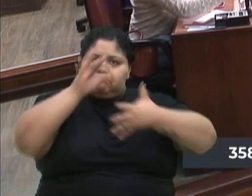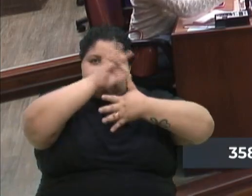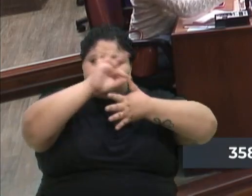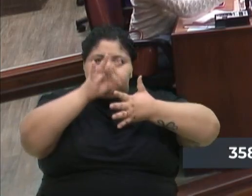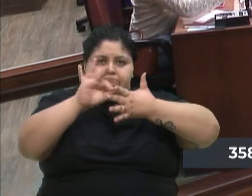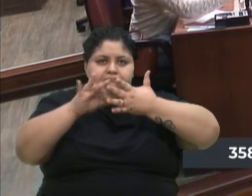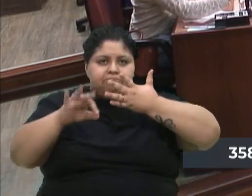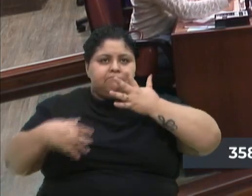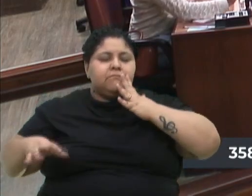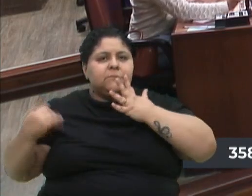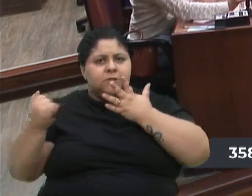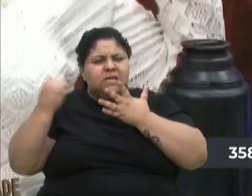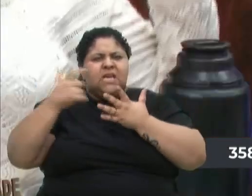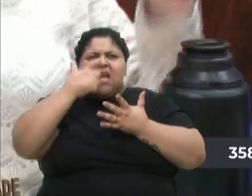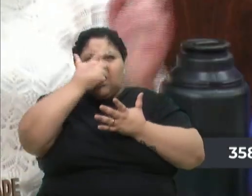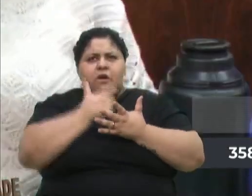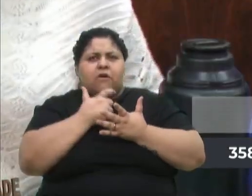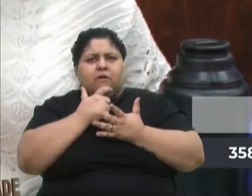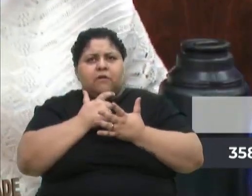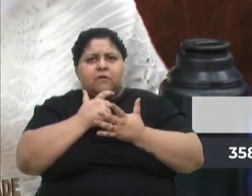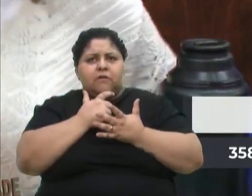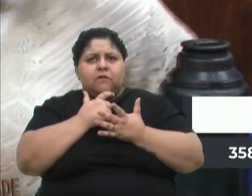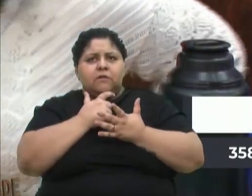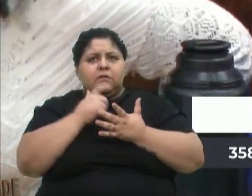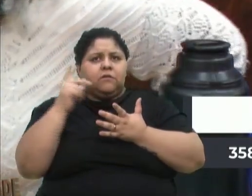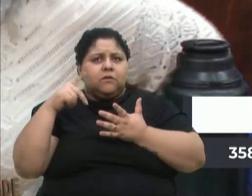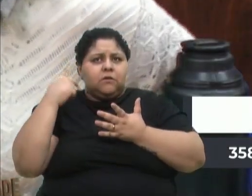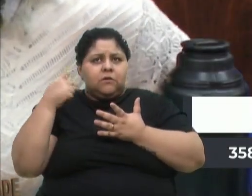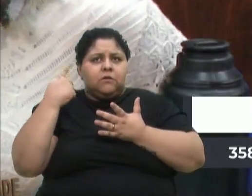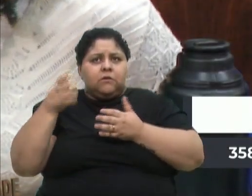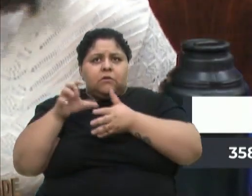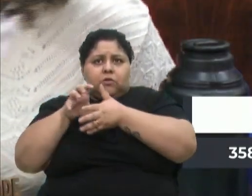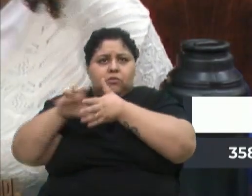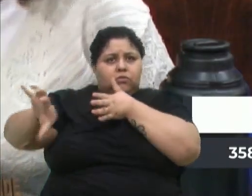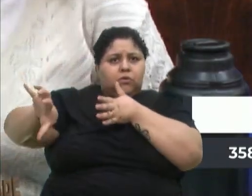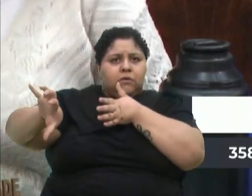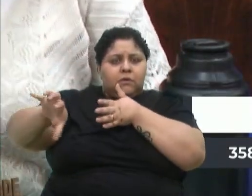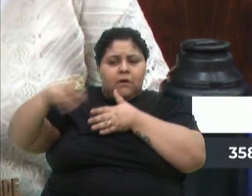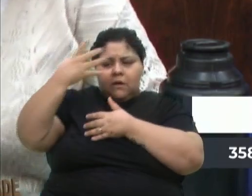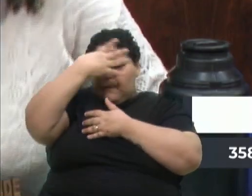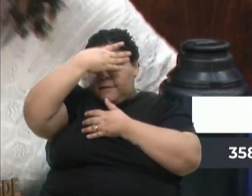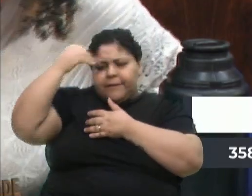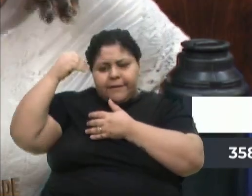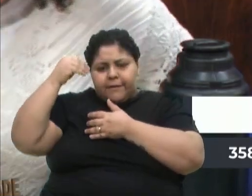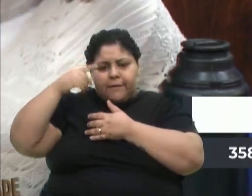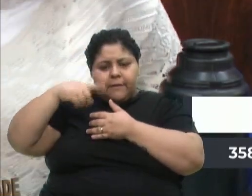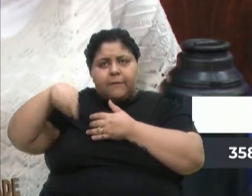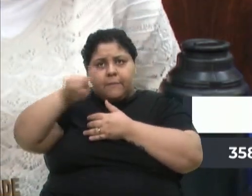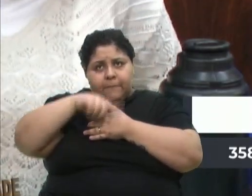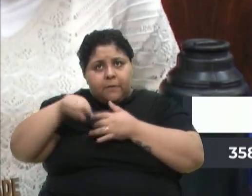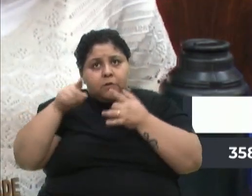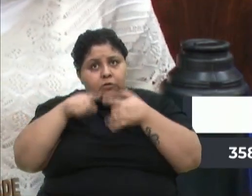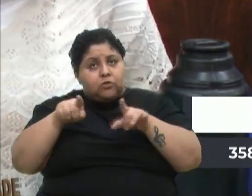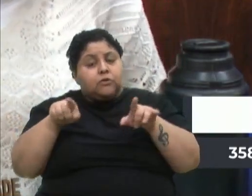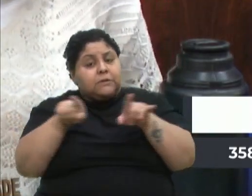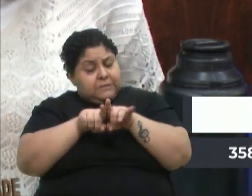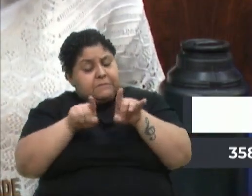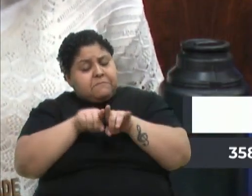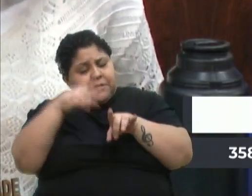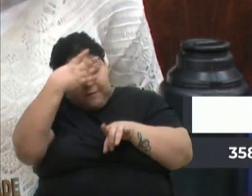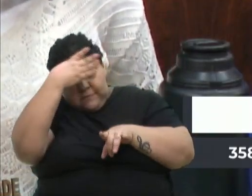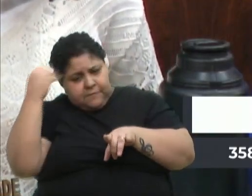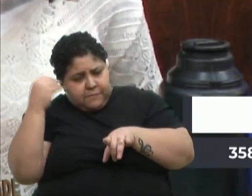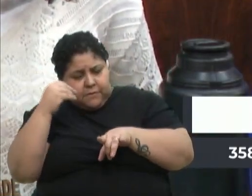que os vereadores, apenas vereador da oposição fosse esquecido, né? Mas o senhor está dizendo que com o senhor aconteceu também, seja